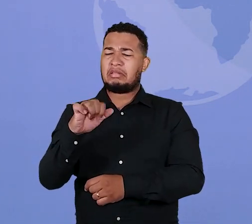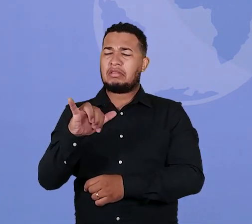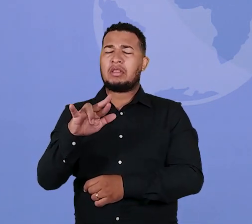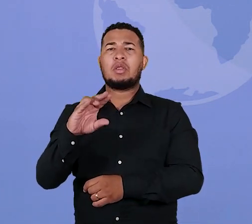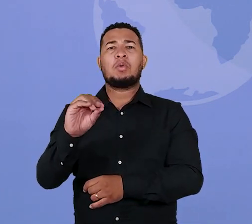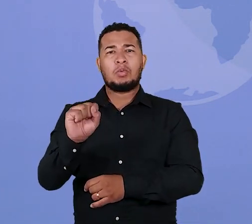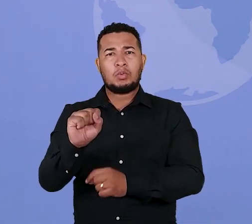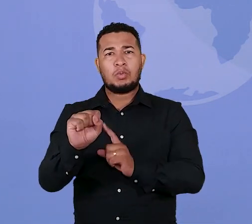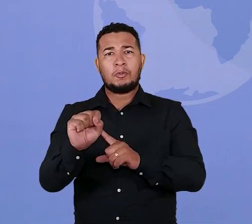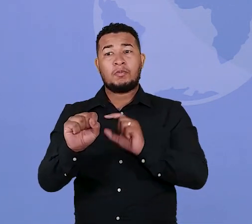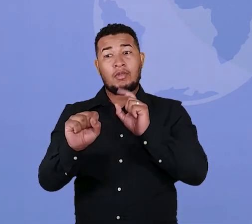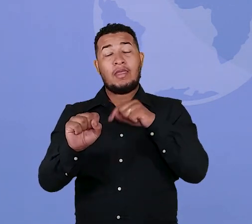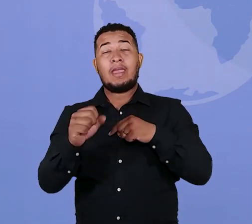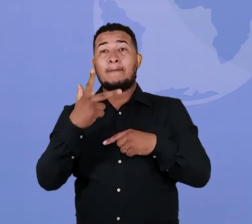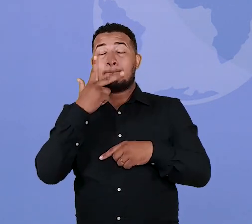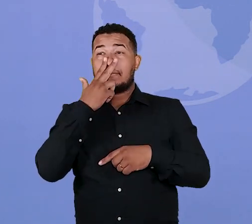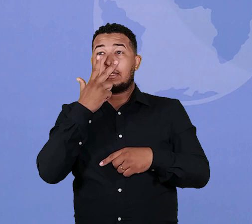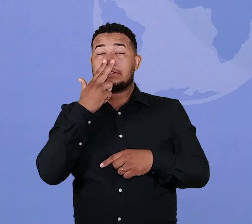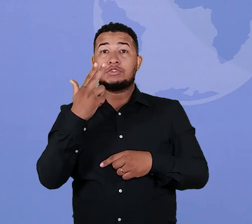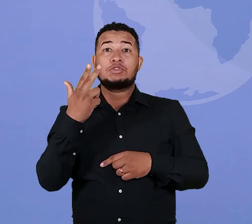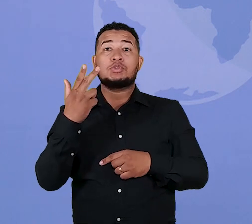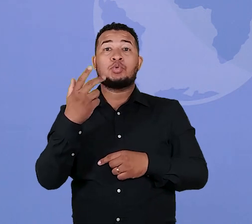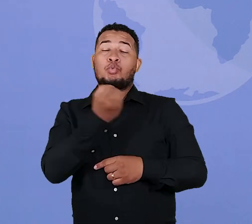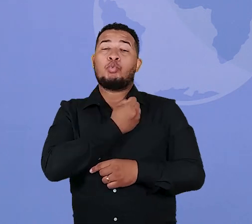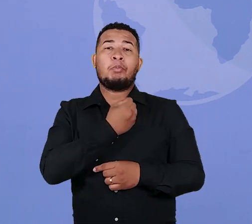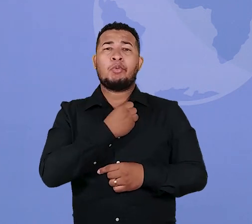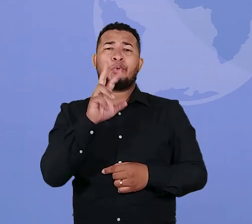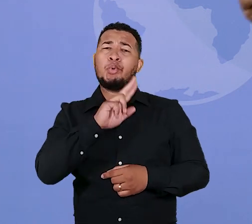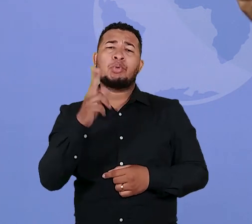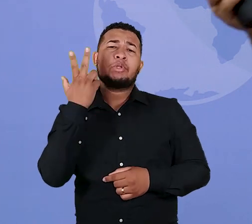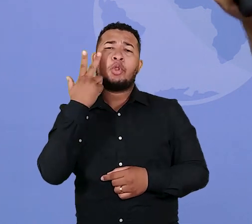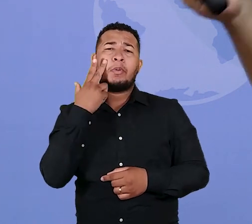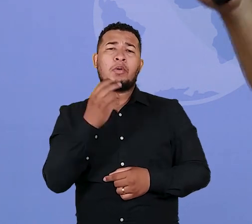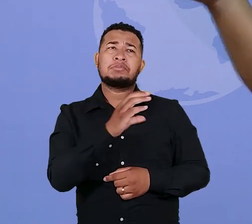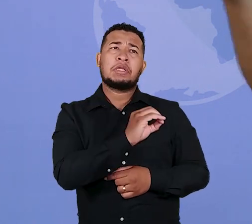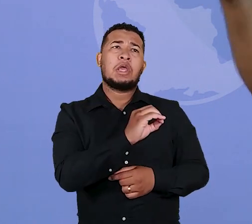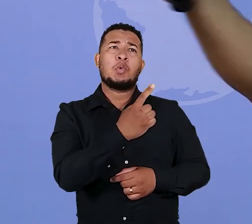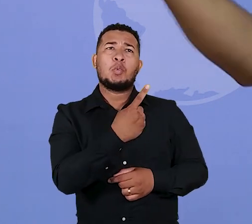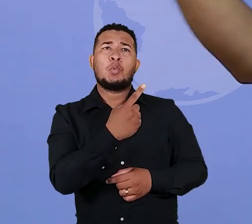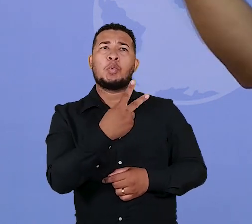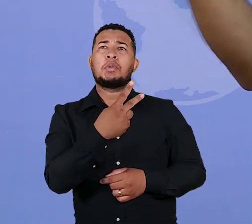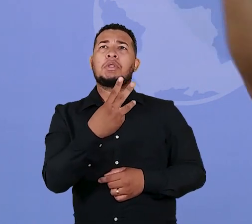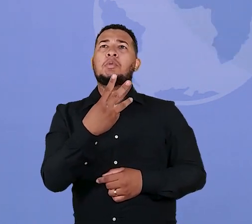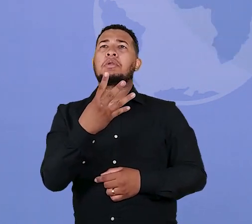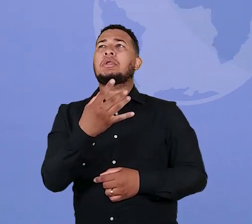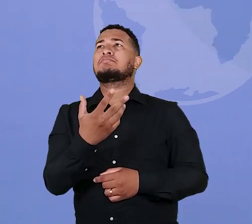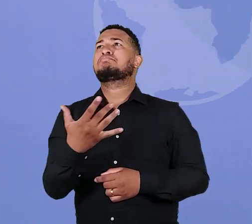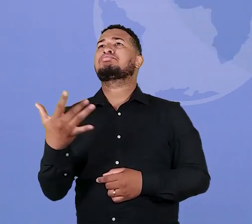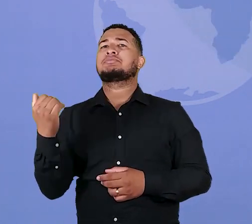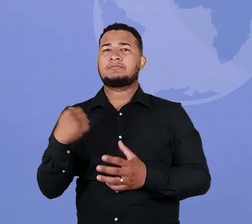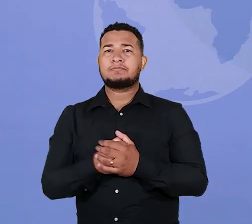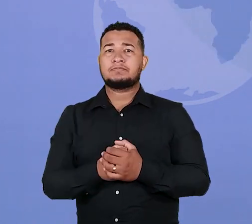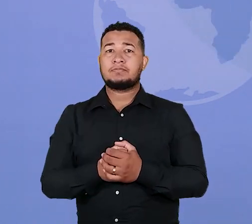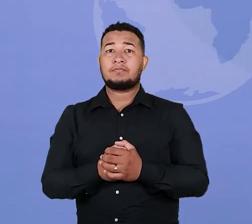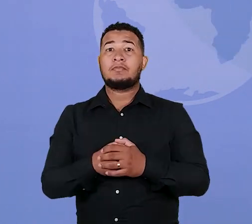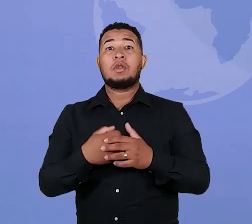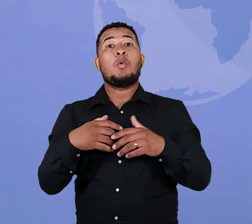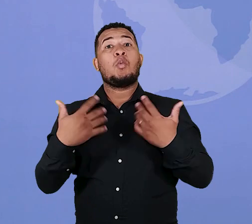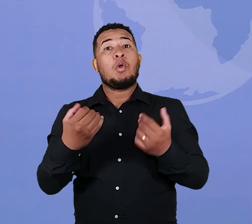os números aí normais, 0, 1, 2, 3, 4, 5, 6, 7, vai para o infinito, com os